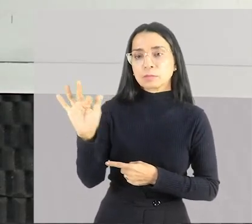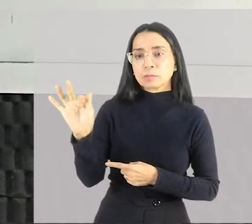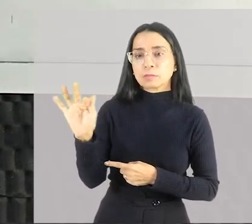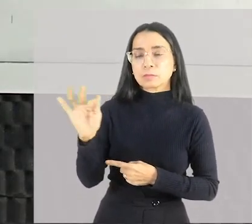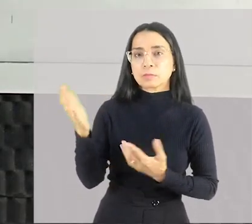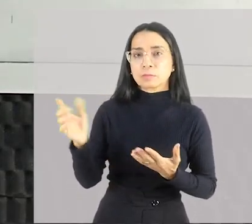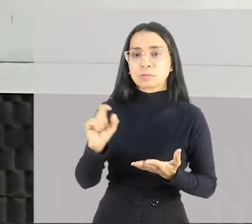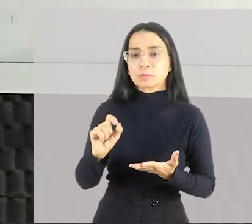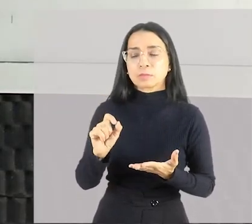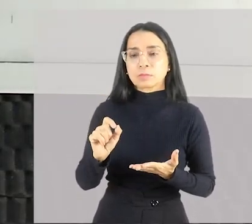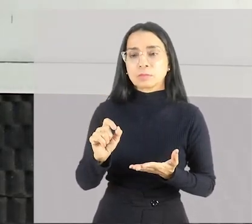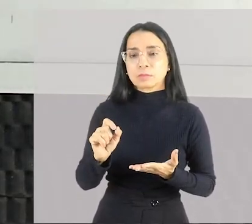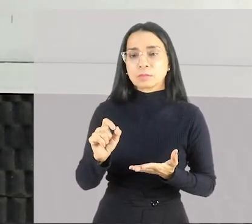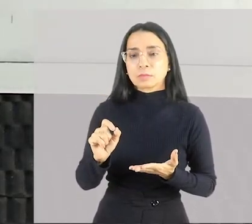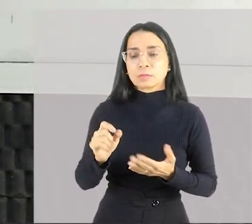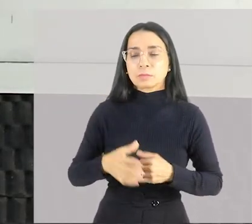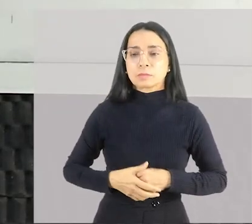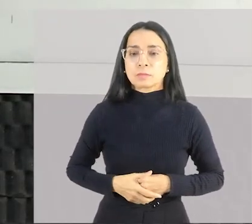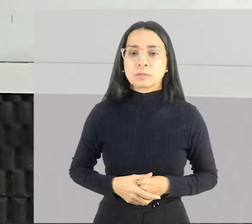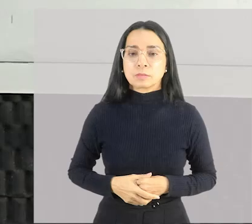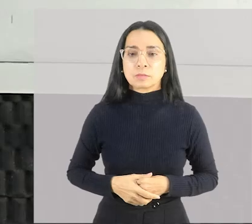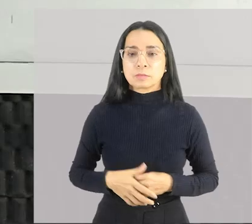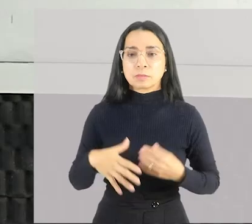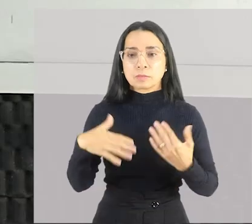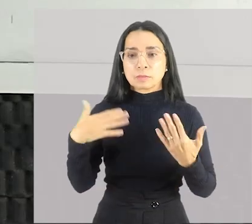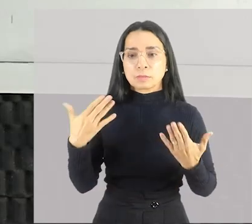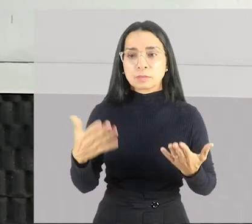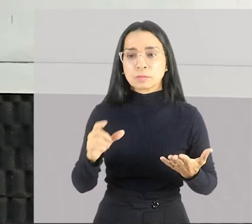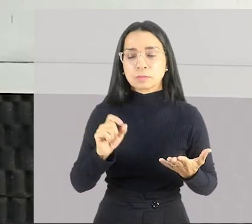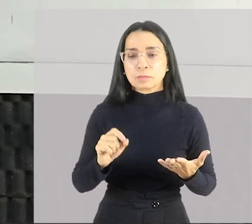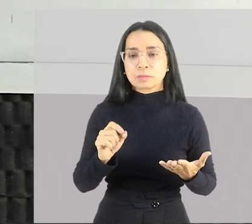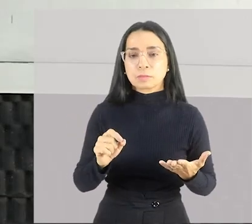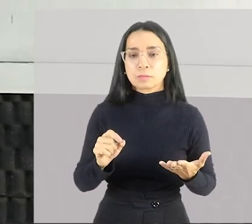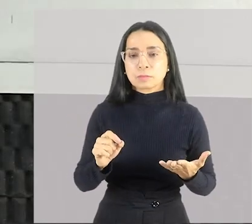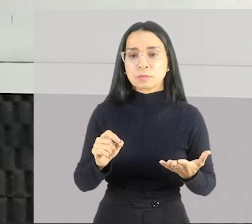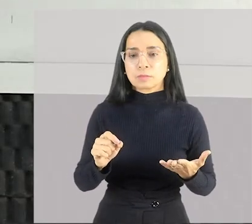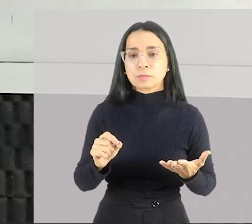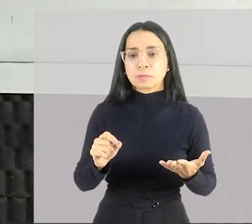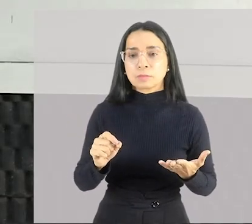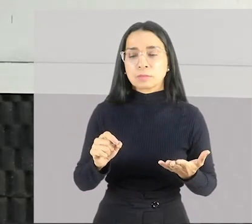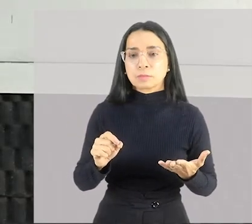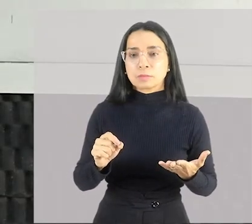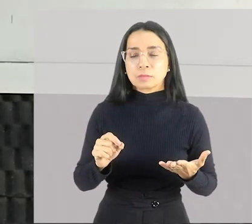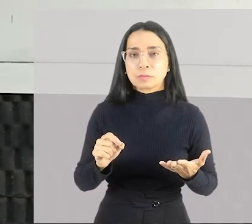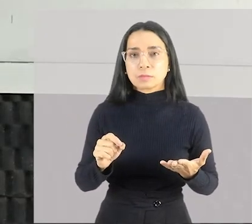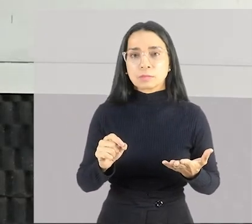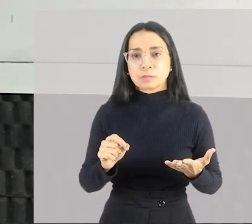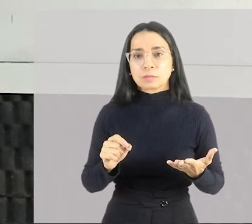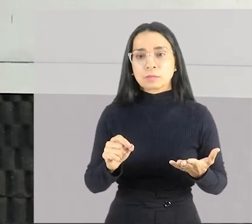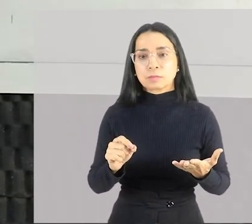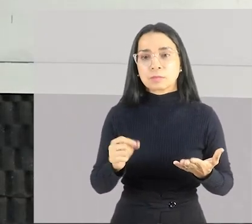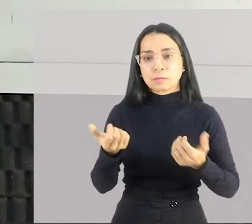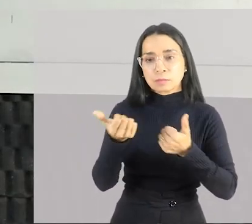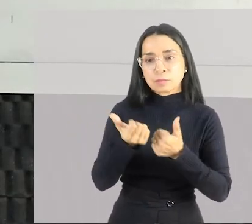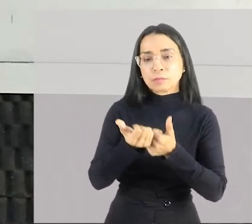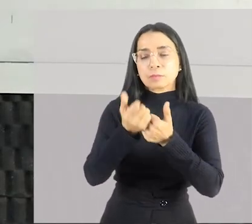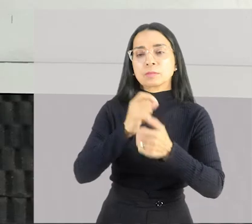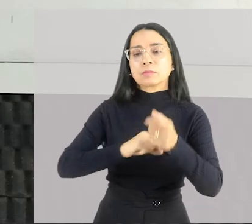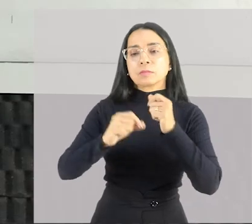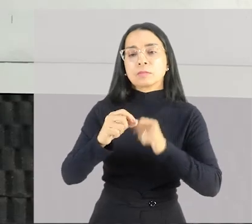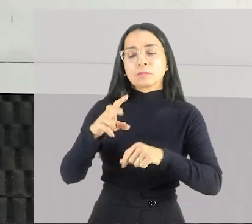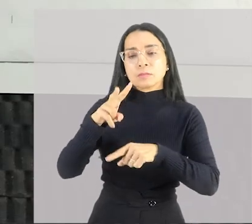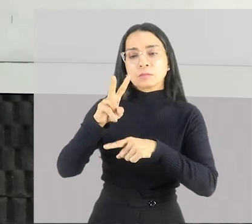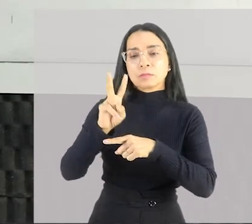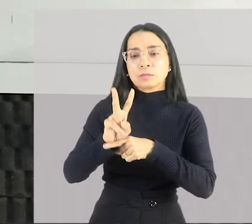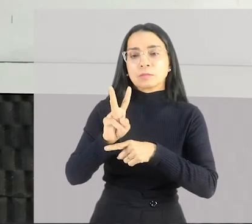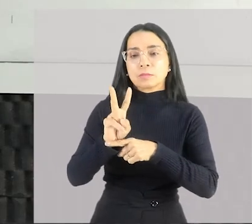não é isso fixar um brasileiro um francês Então nesse caso aqui para ocupar essas vagas Você tem uma combinação de seis pessoas